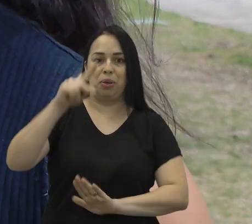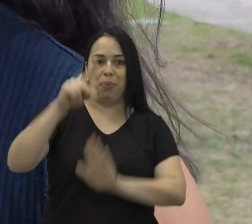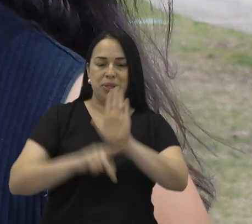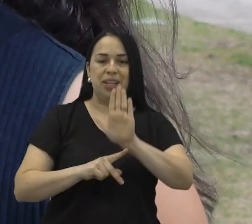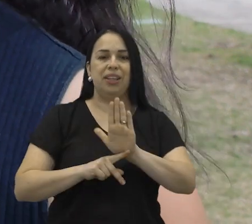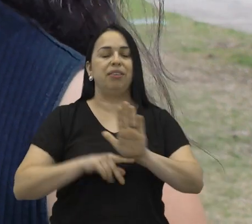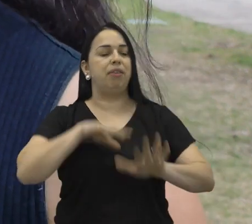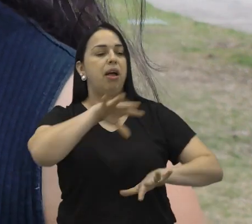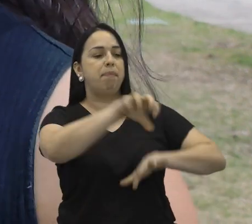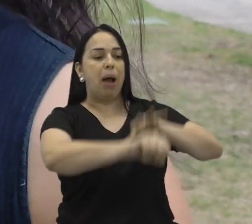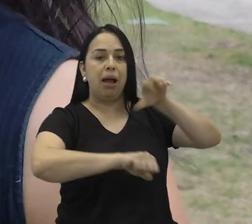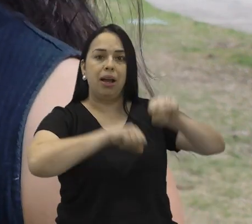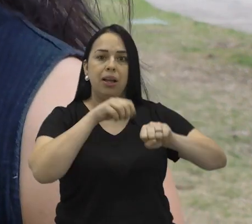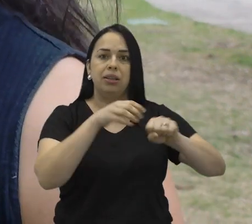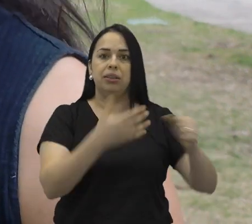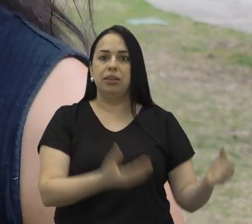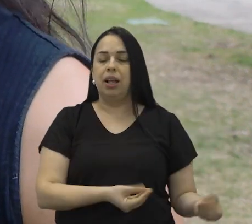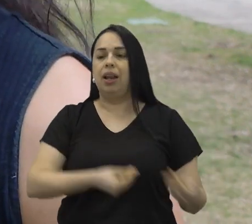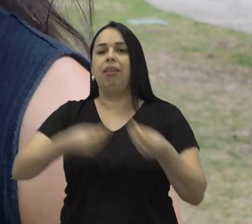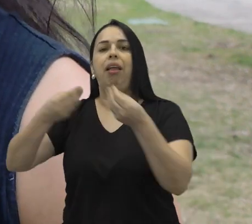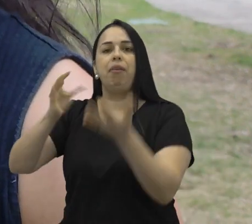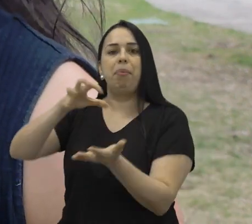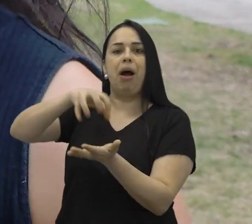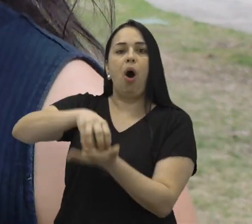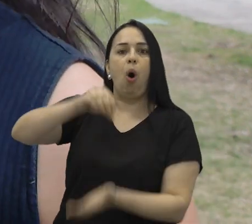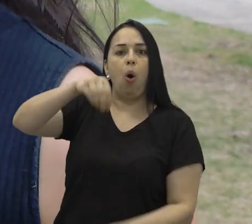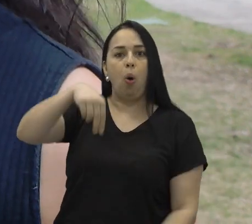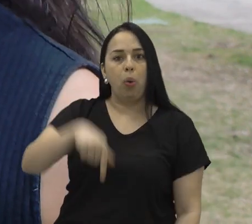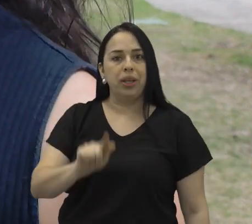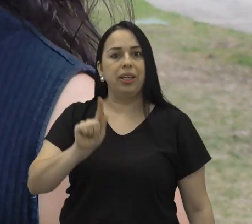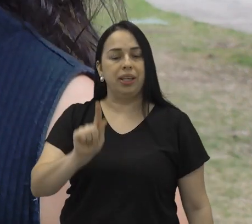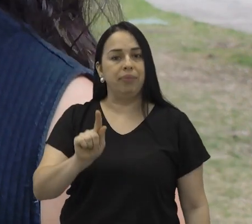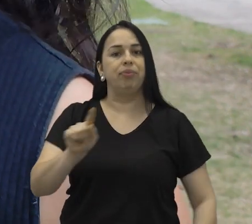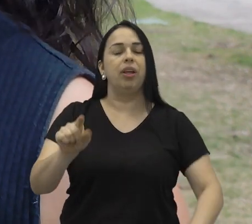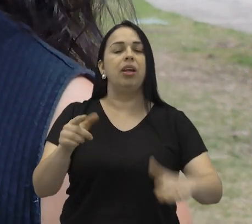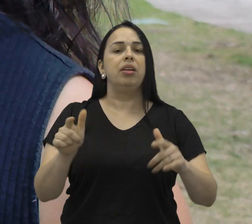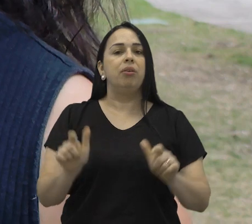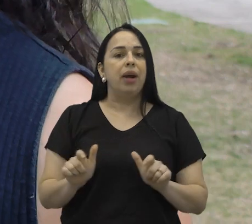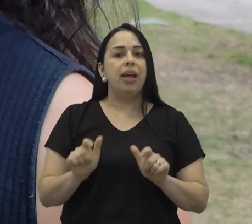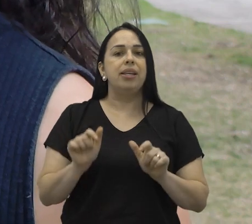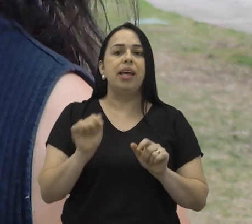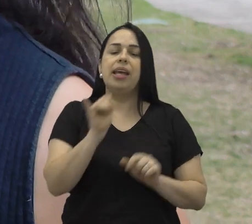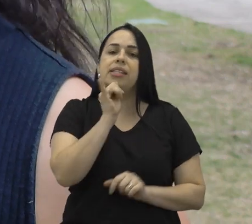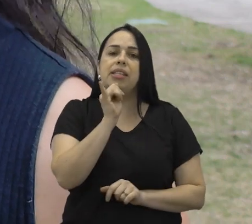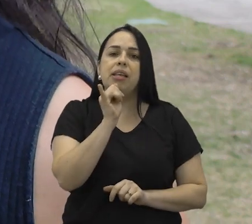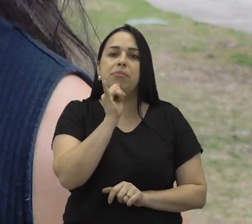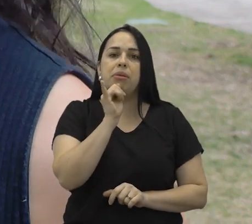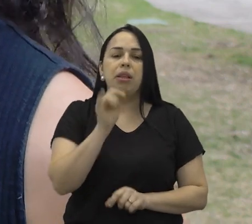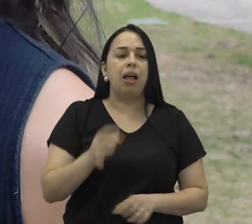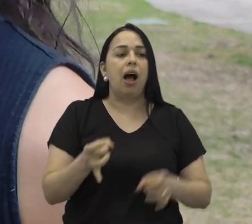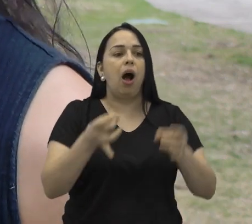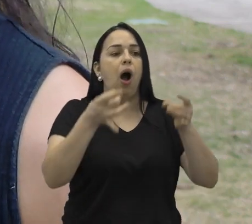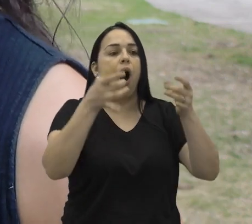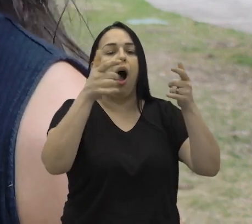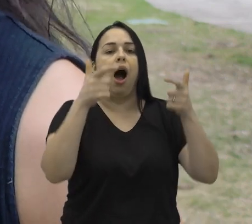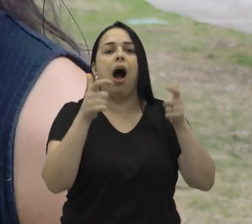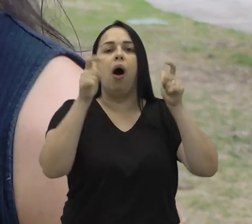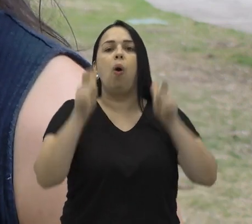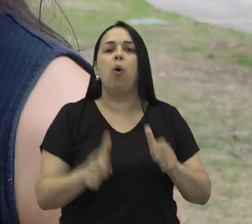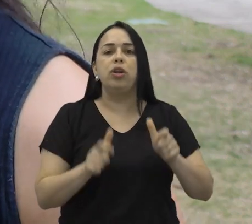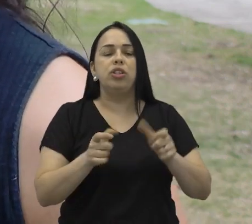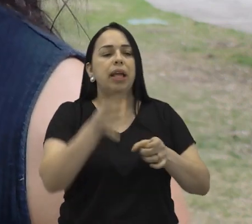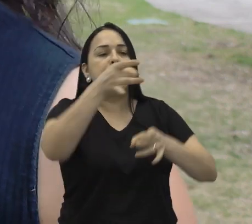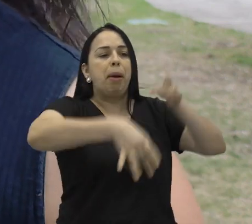a coleta desses alimentos e leva para a instituição social, né? Então, aonde existe o maior índice de desperdício, o Mesa Brasil